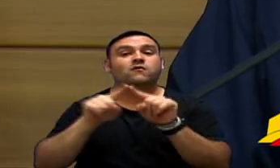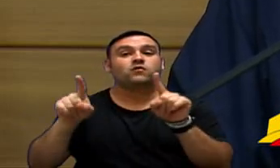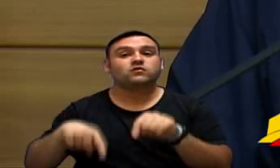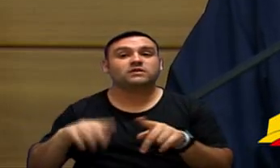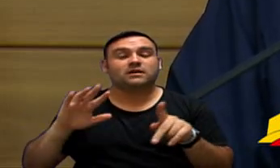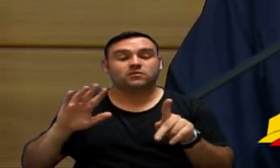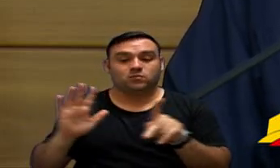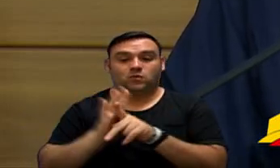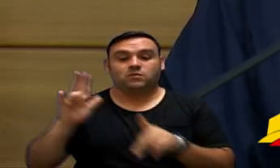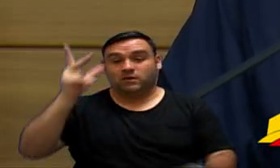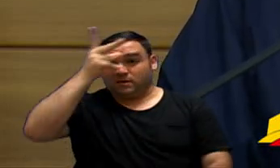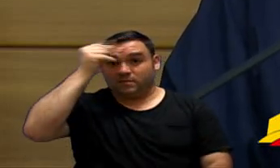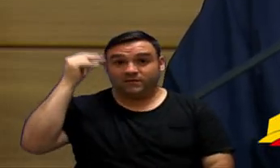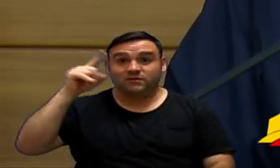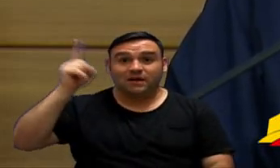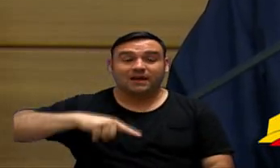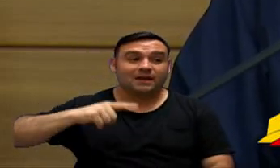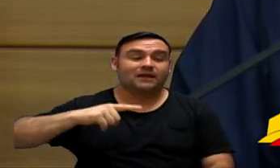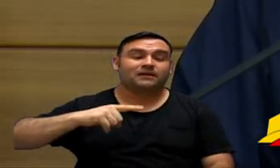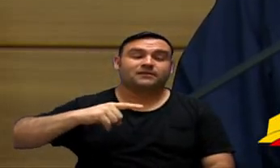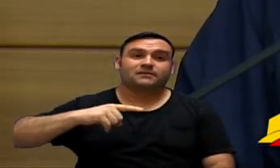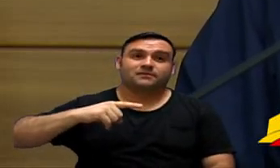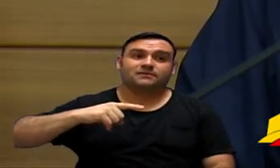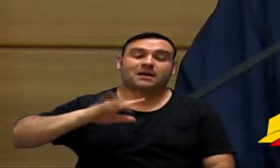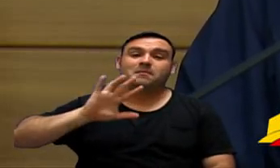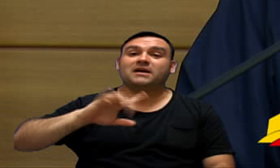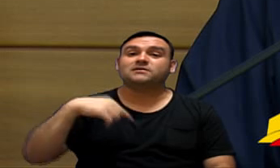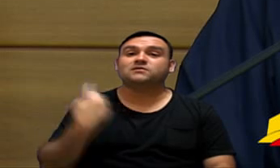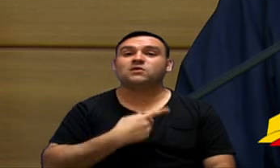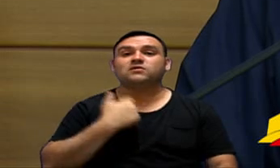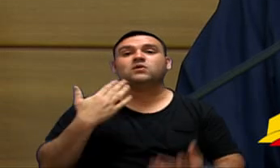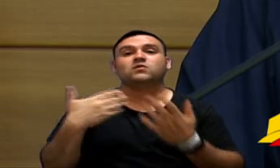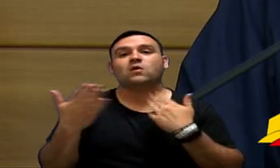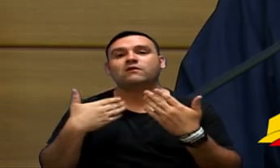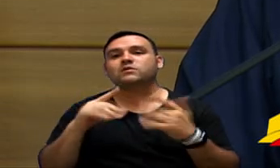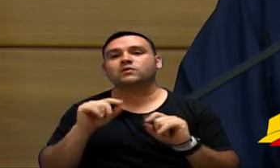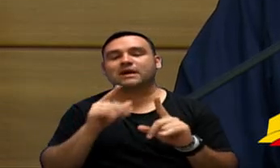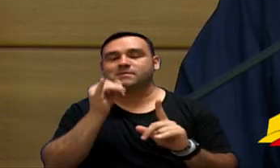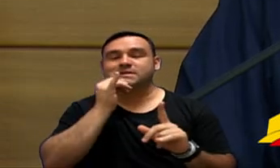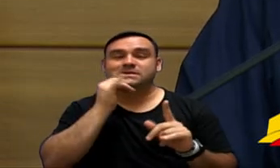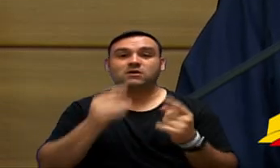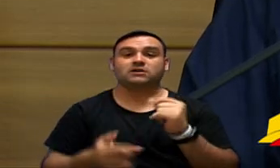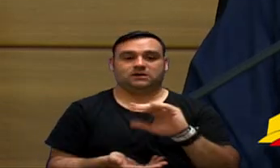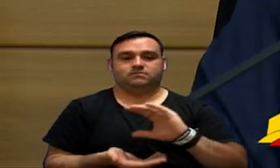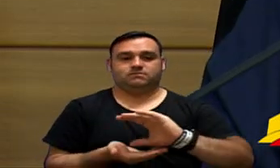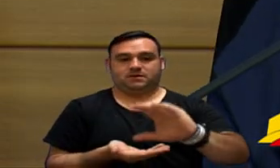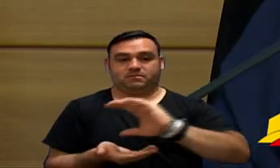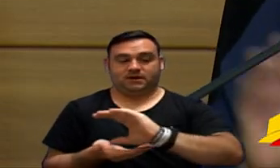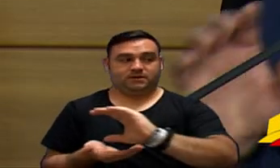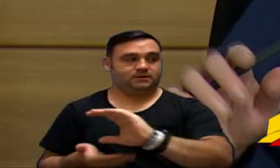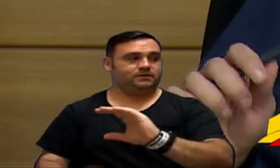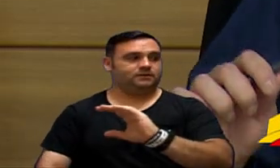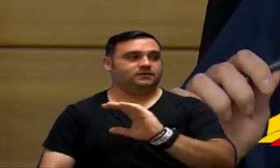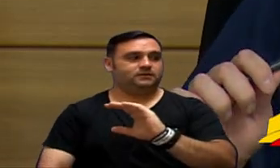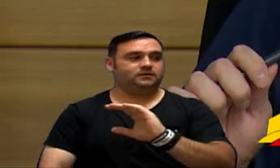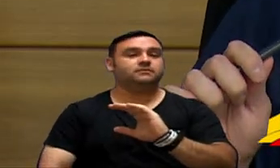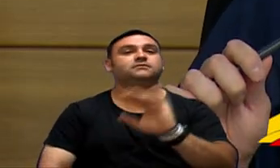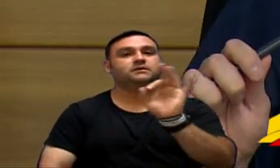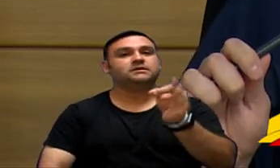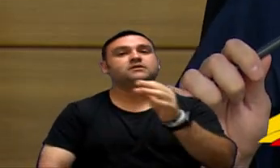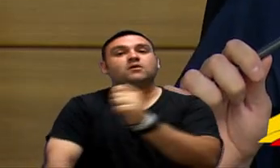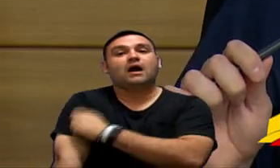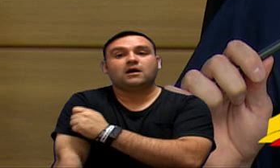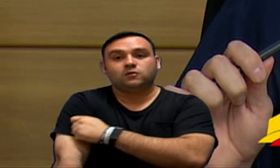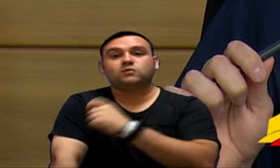funcionários públicos são. Então, nós temos discutido que os repasses. Sim, os